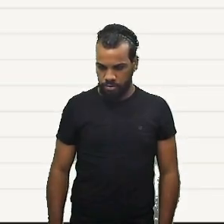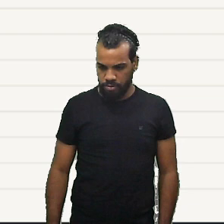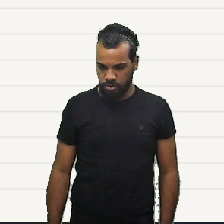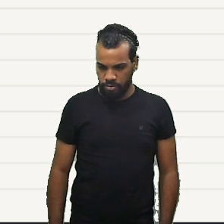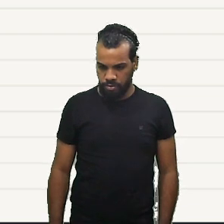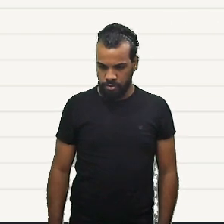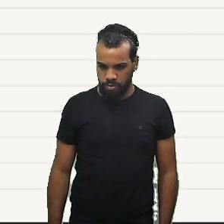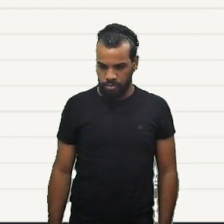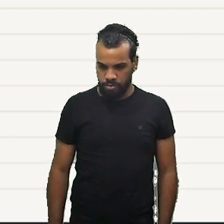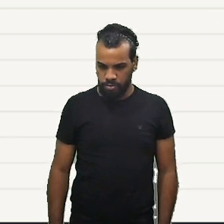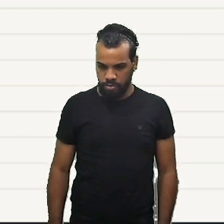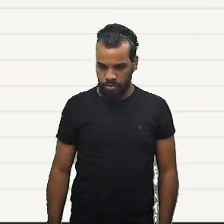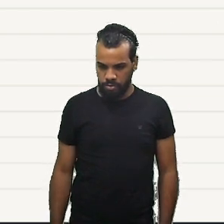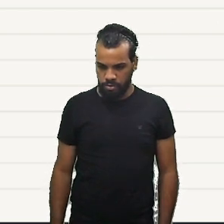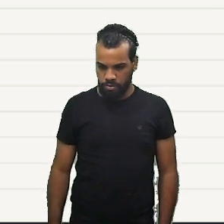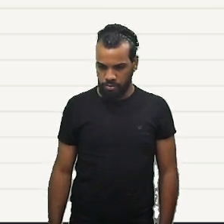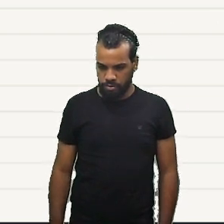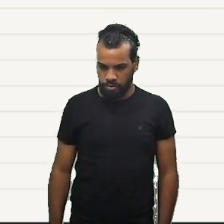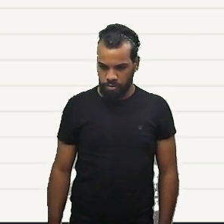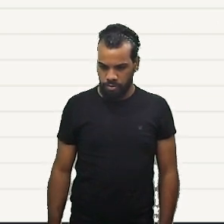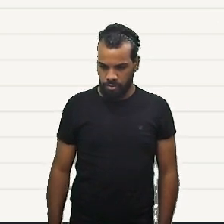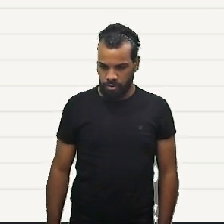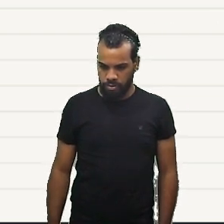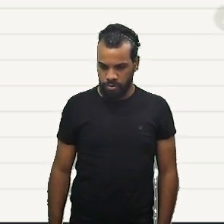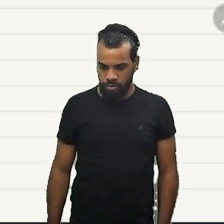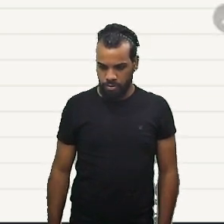gente estudando ela e muita gente defendendo ela,